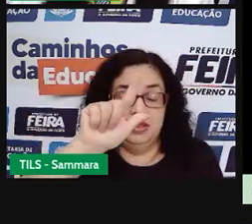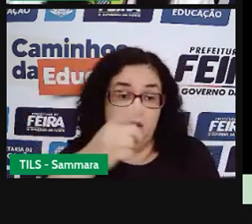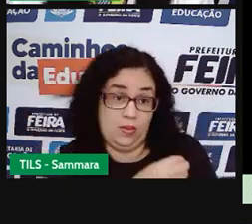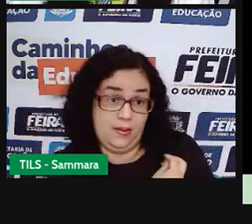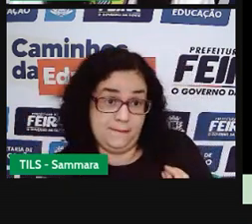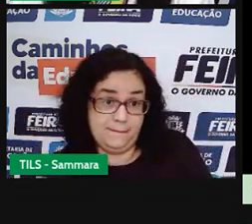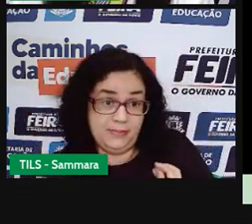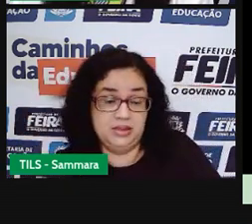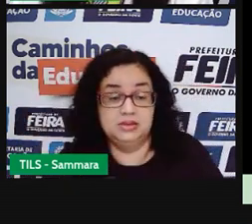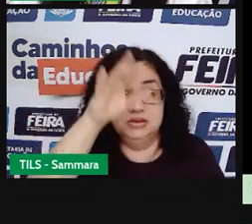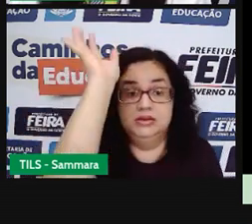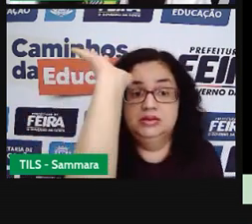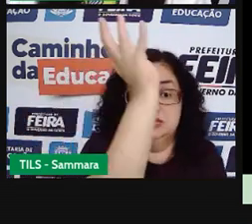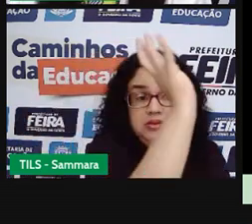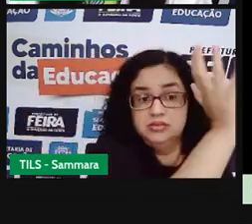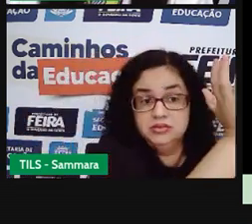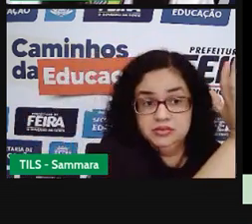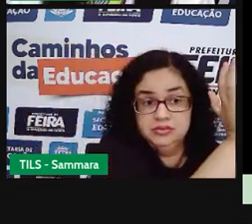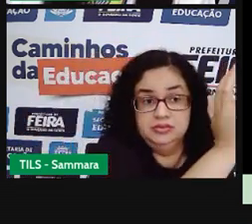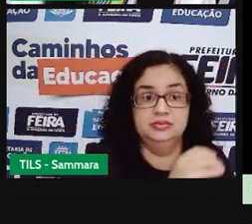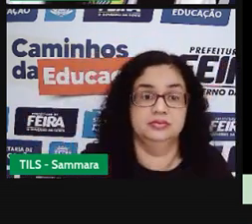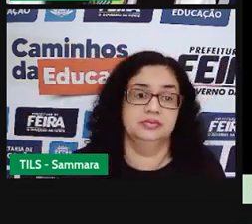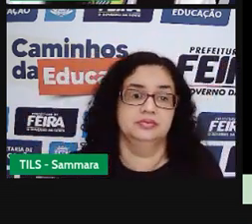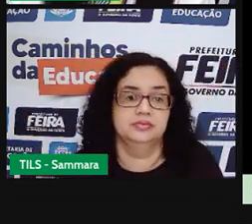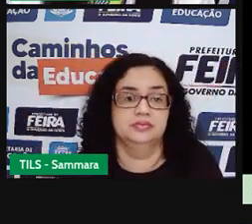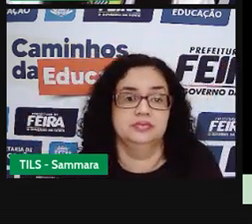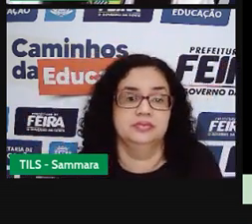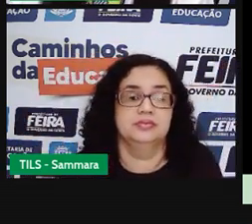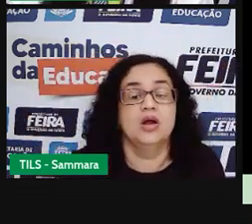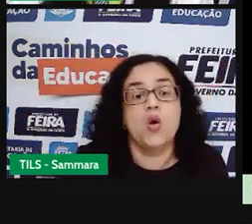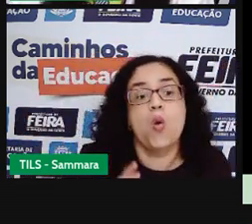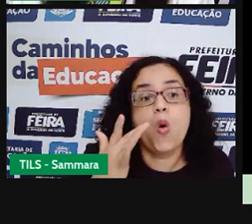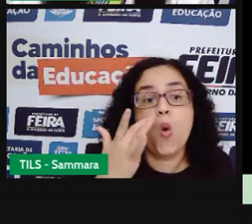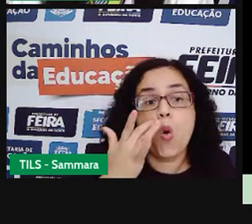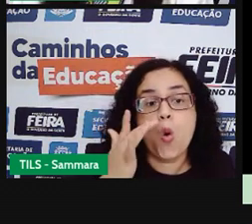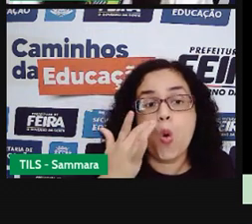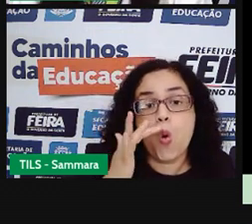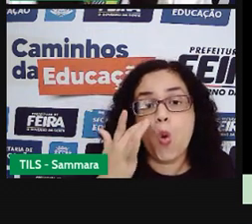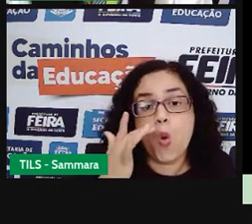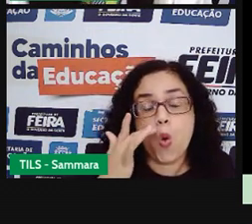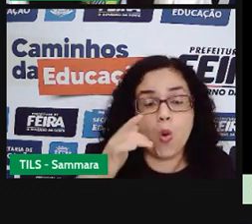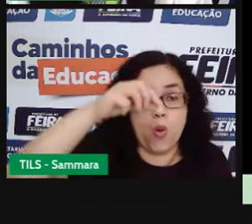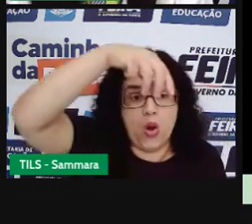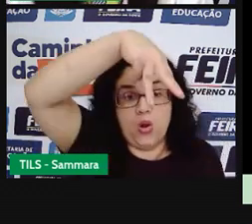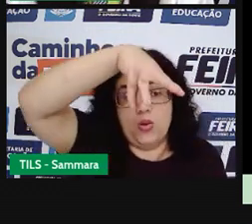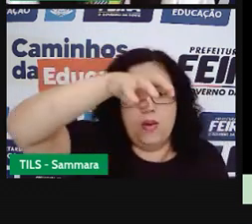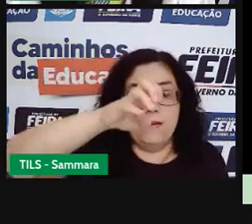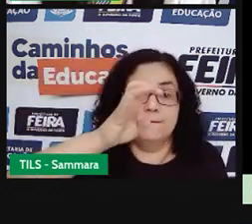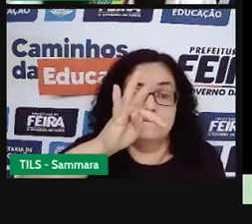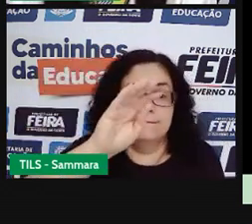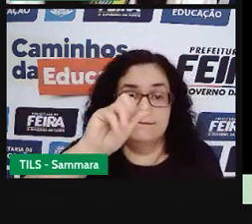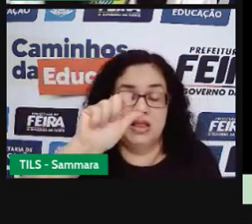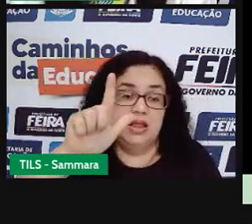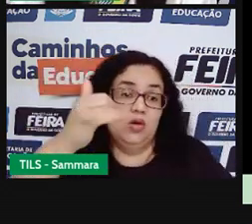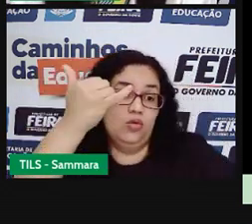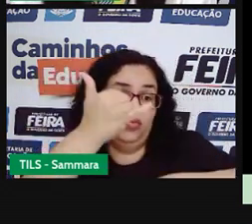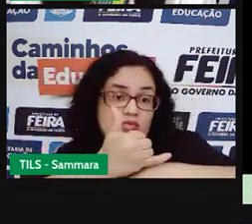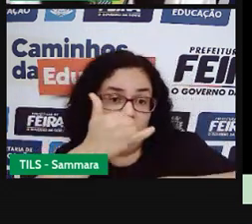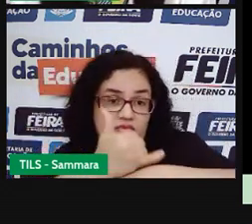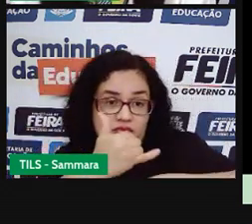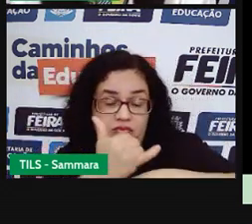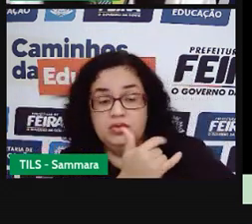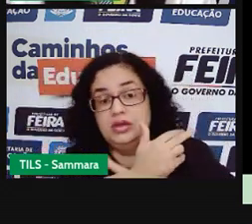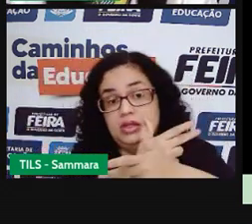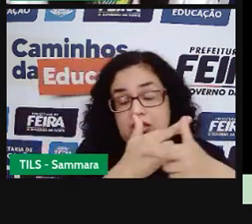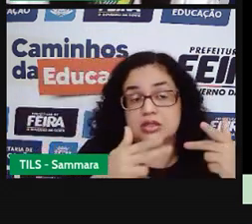em diversos tipos né e o ouro é um metal O ferro é um metal e aí cada um tem